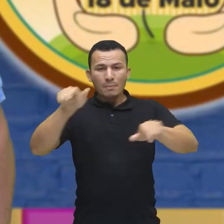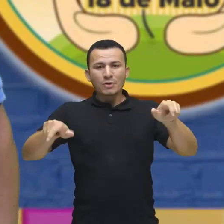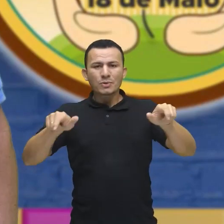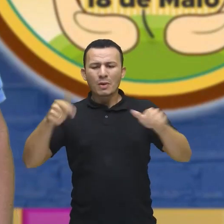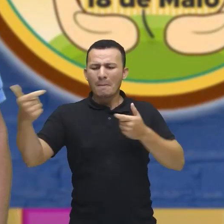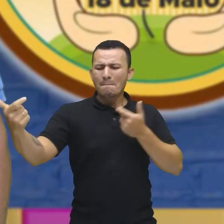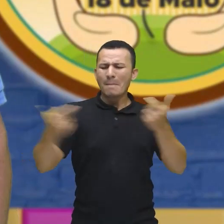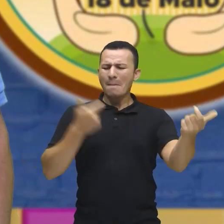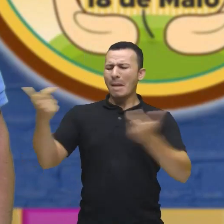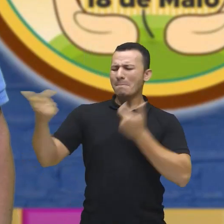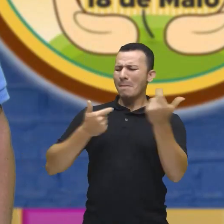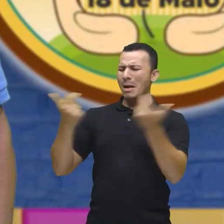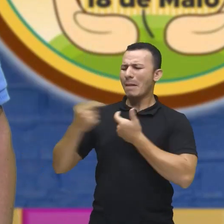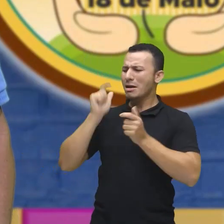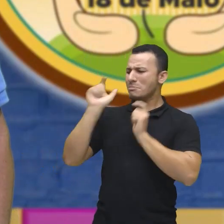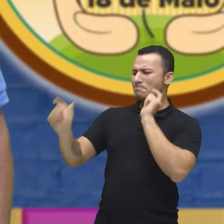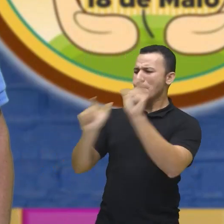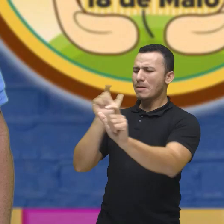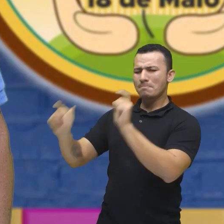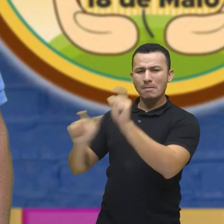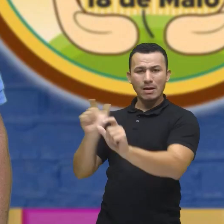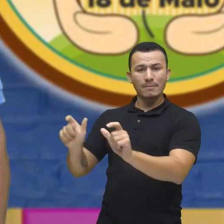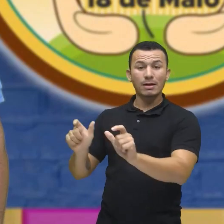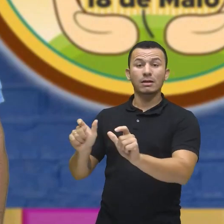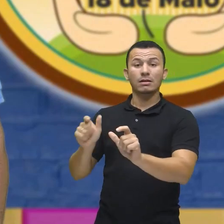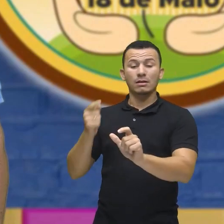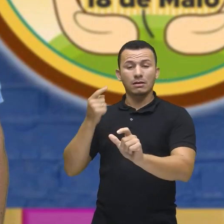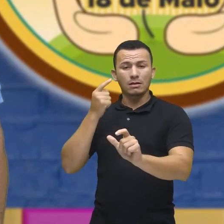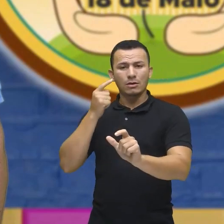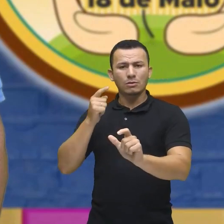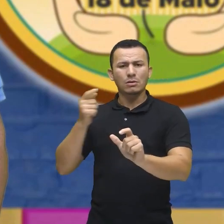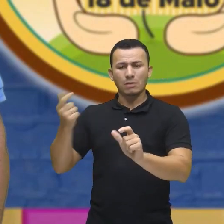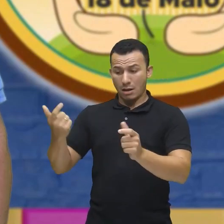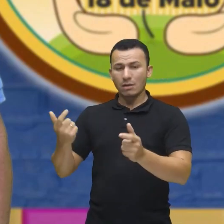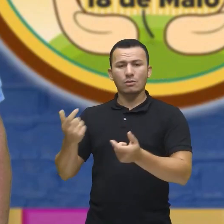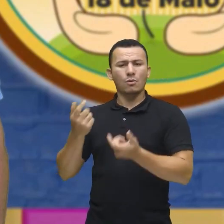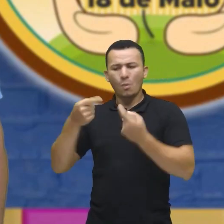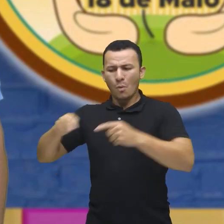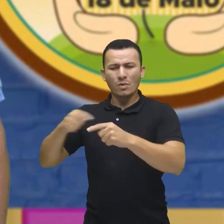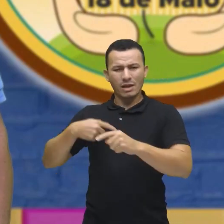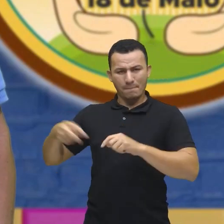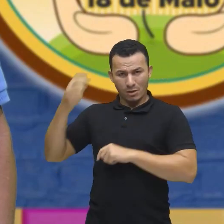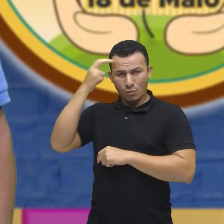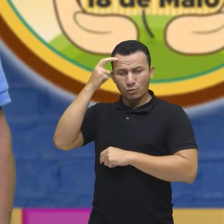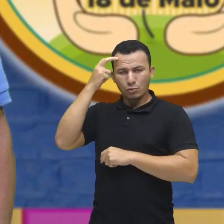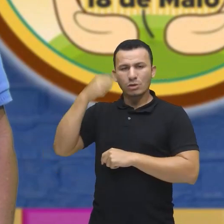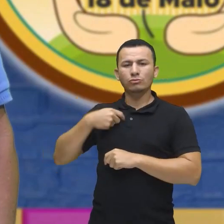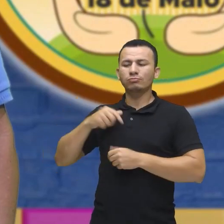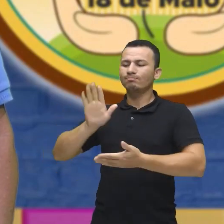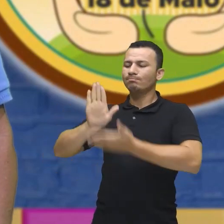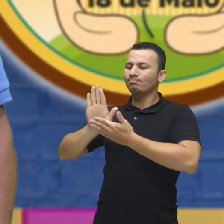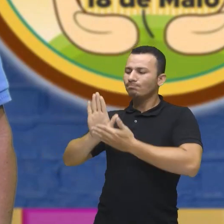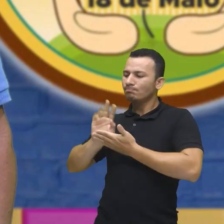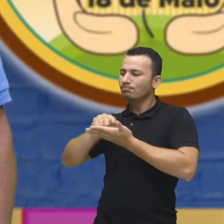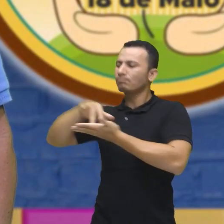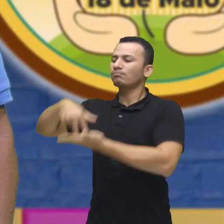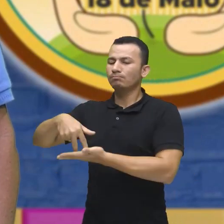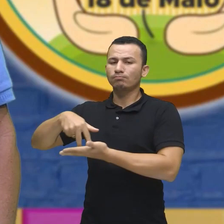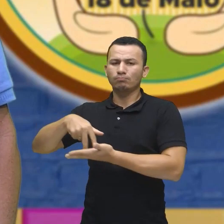quando as pessoas tentarem usar algo pejorativo para a tua cultura, tu ter um respaldo para responder. Eu